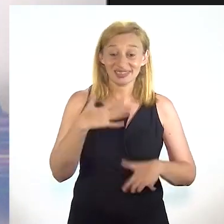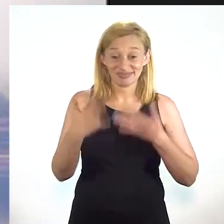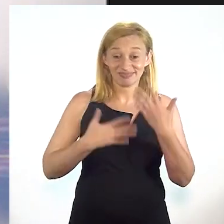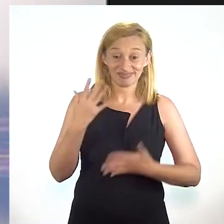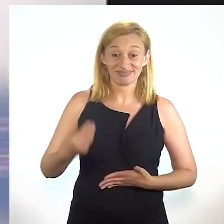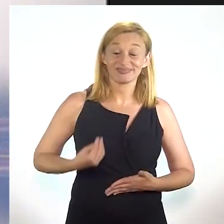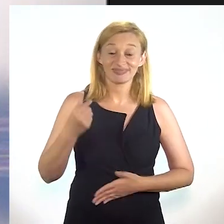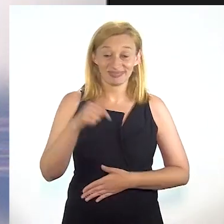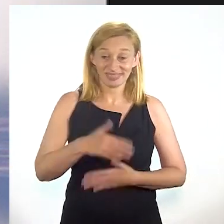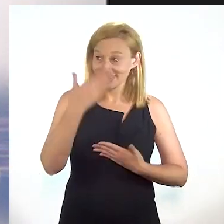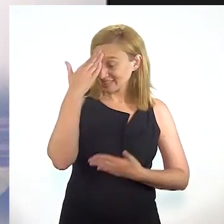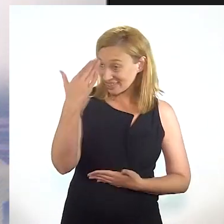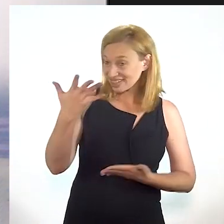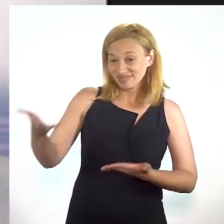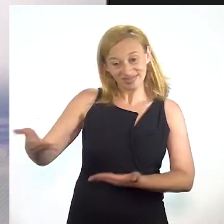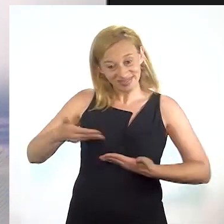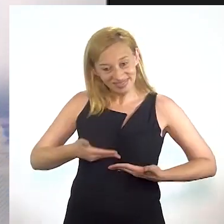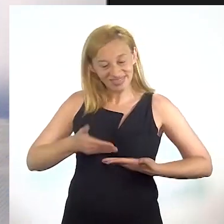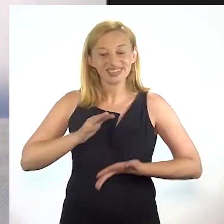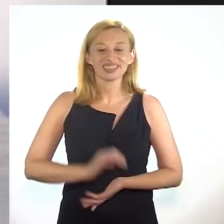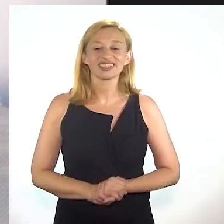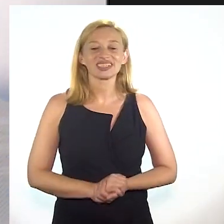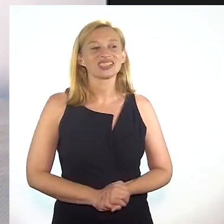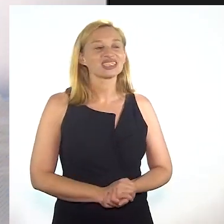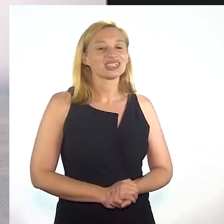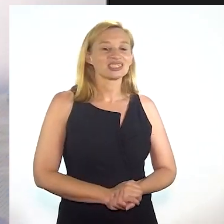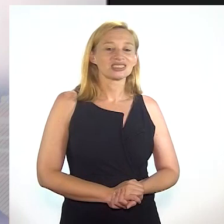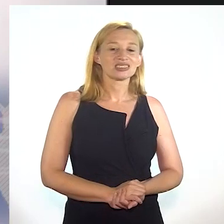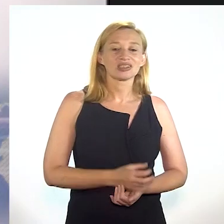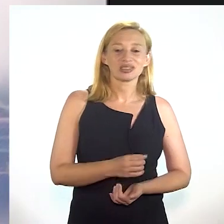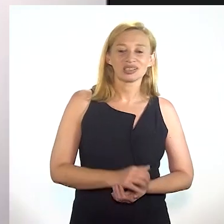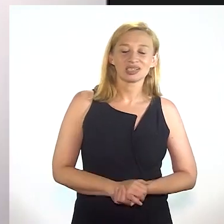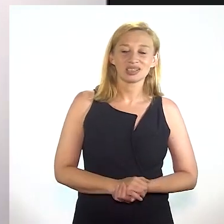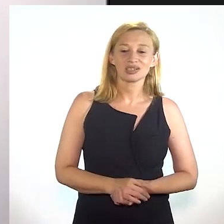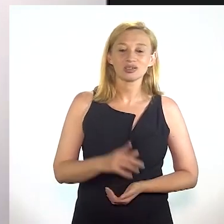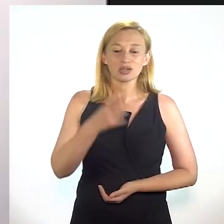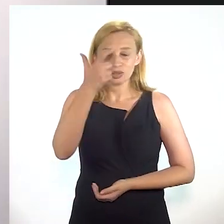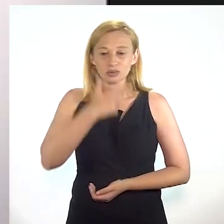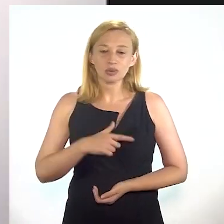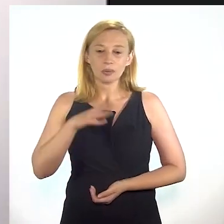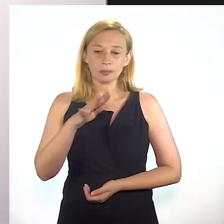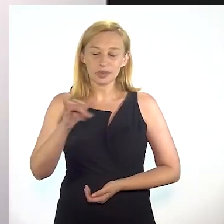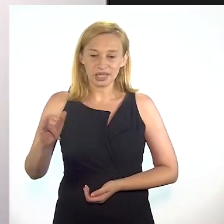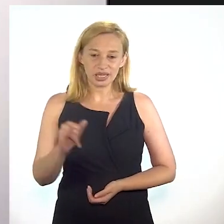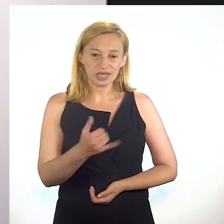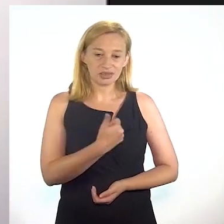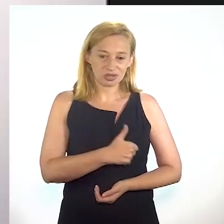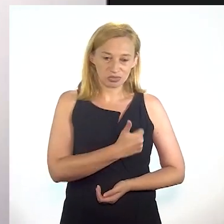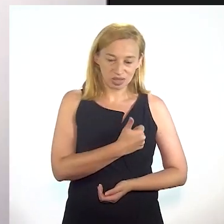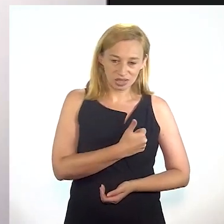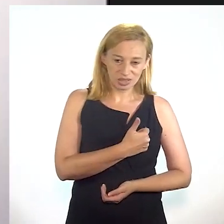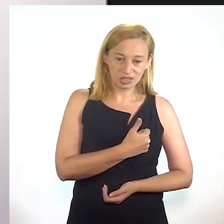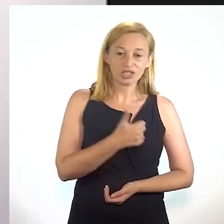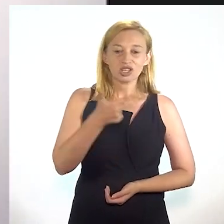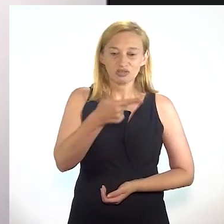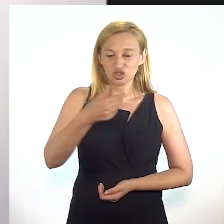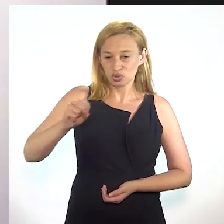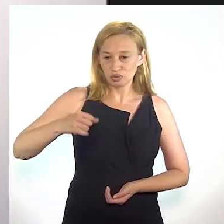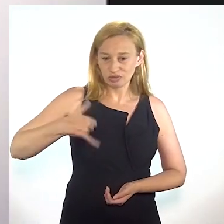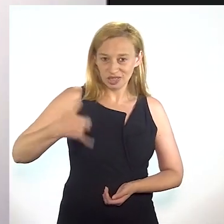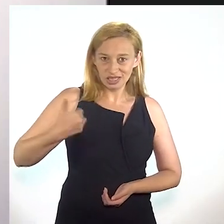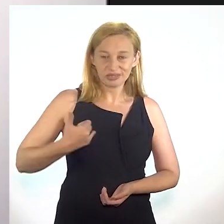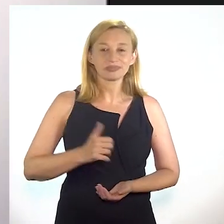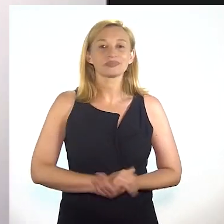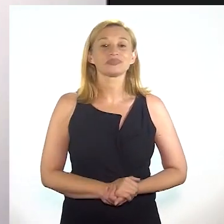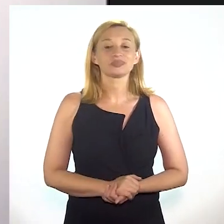imensa estar aqui, agradecer primeiramente pelo convite. Bem, eu sou Bia Carvalho, venho de São João de Meriti, tenho